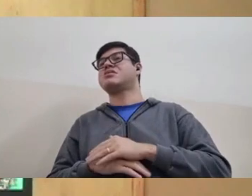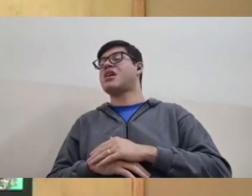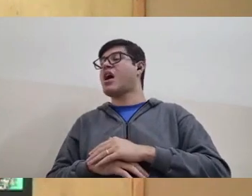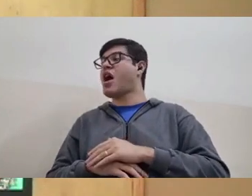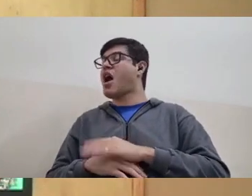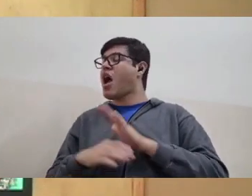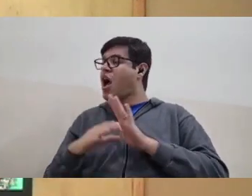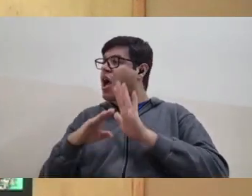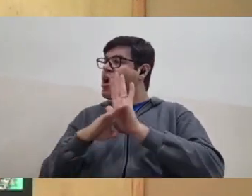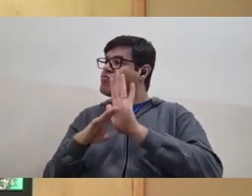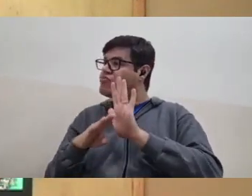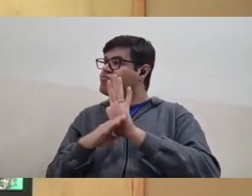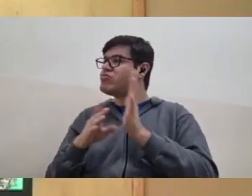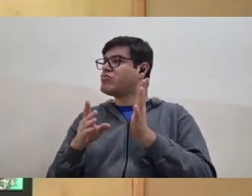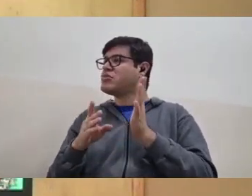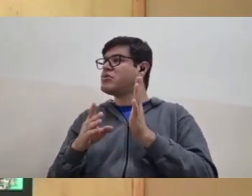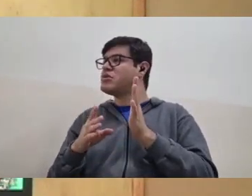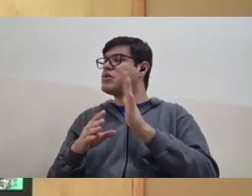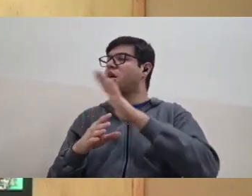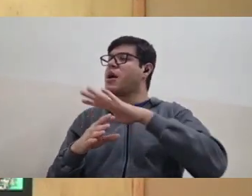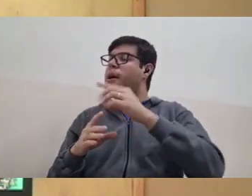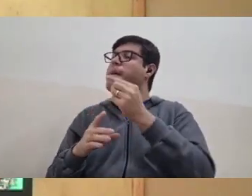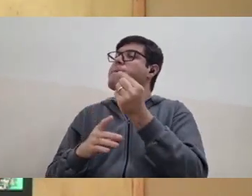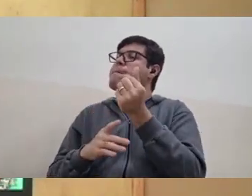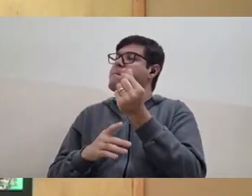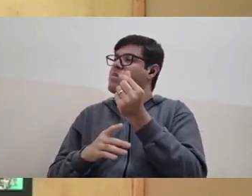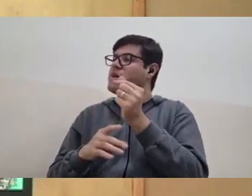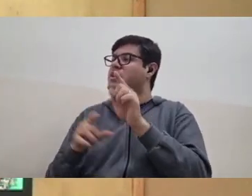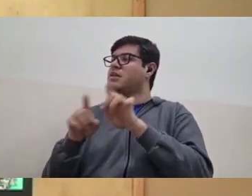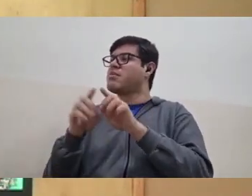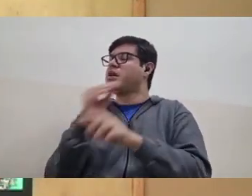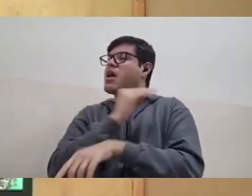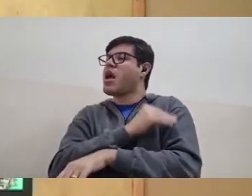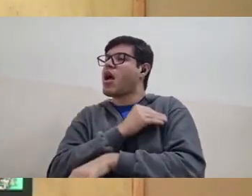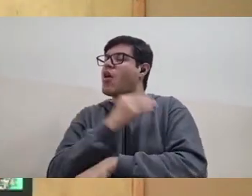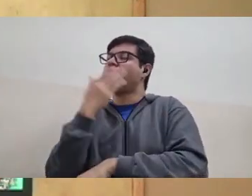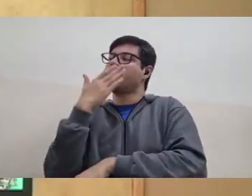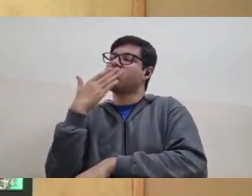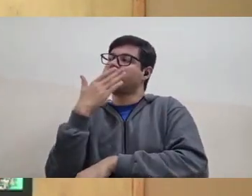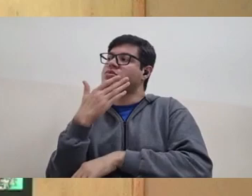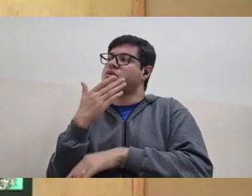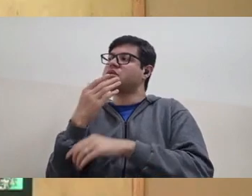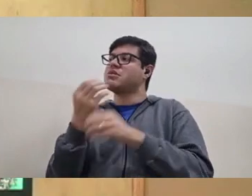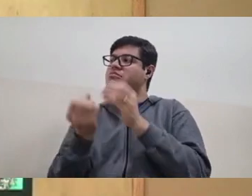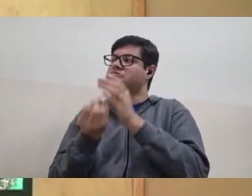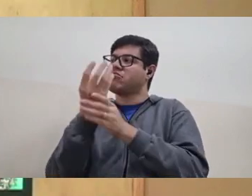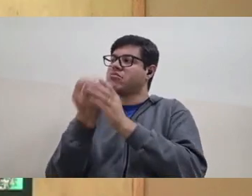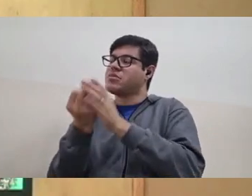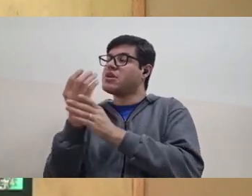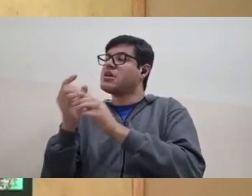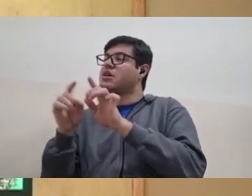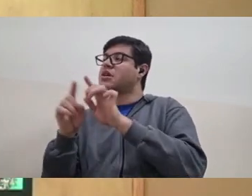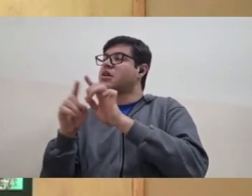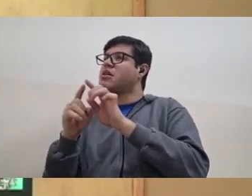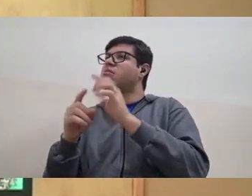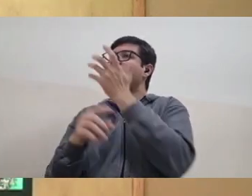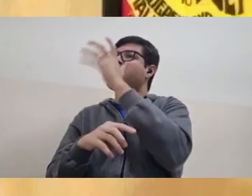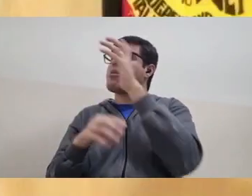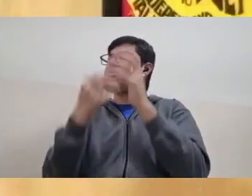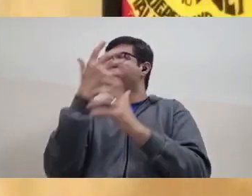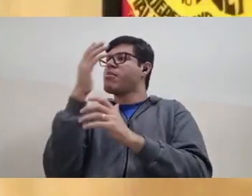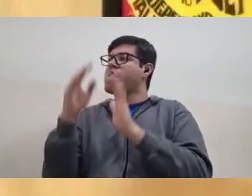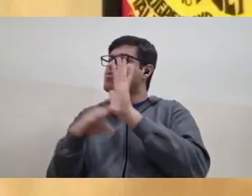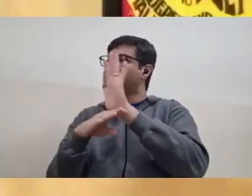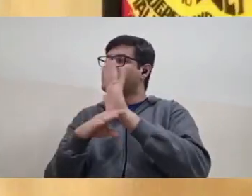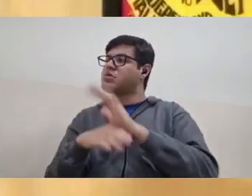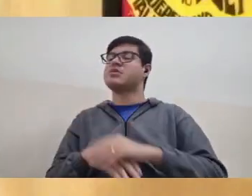Mas ela ajuda a parte financeira, a produção do álcool, açúcar e tal. E ajuda também o meio ambiente.